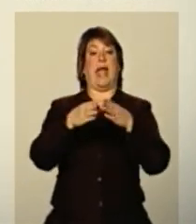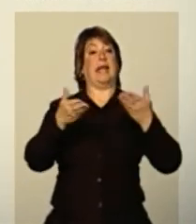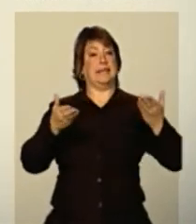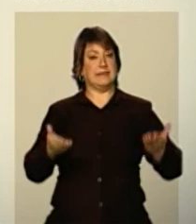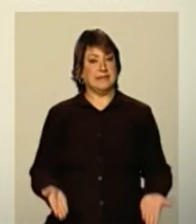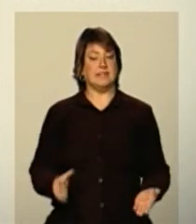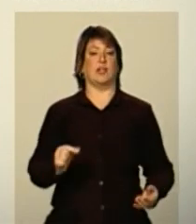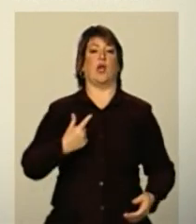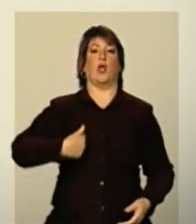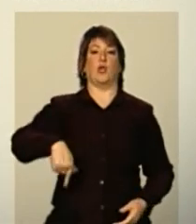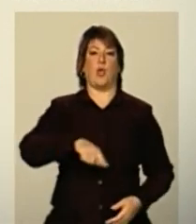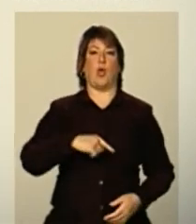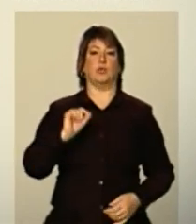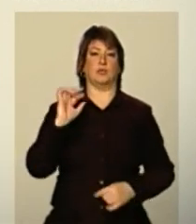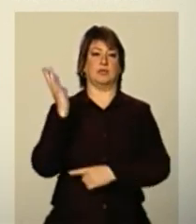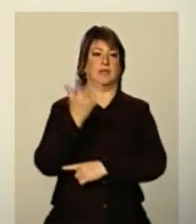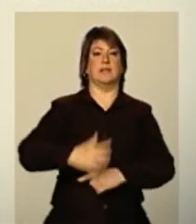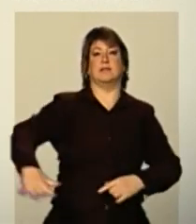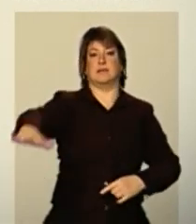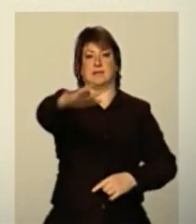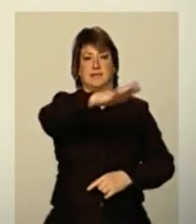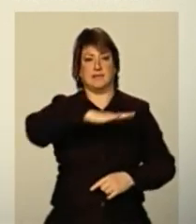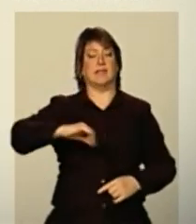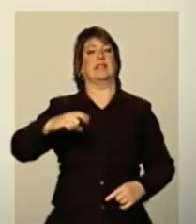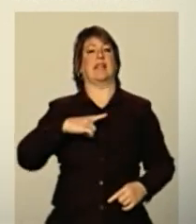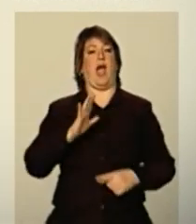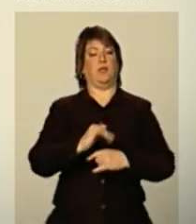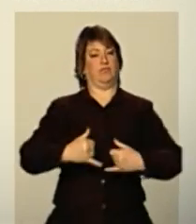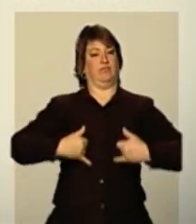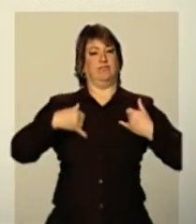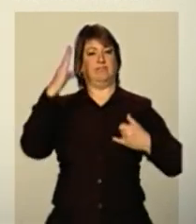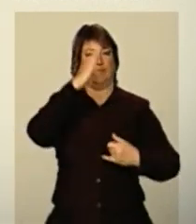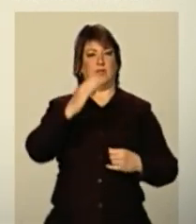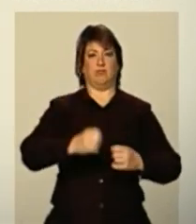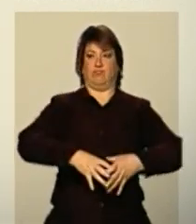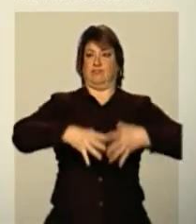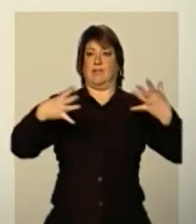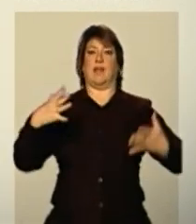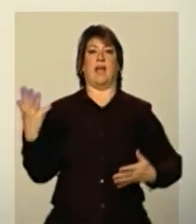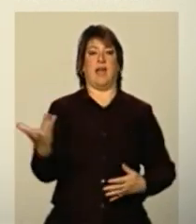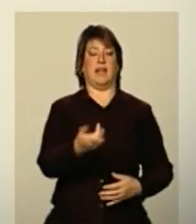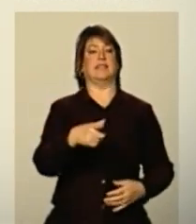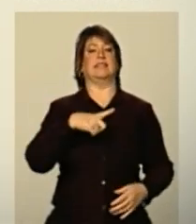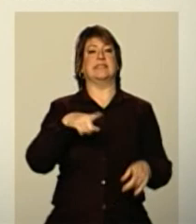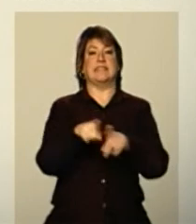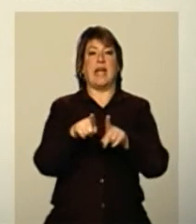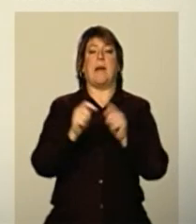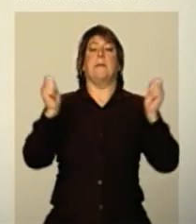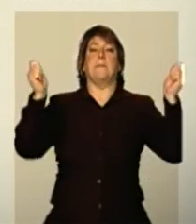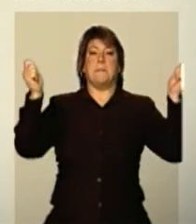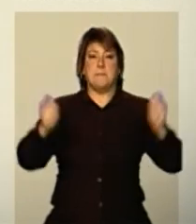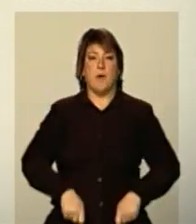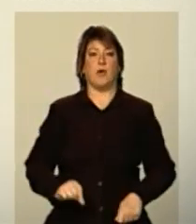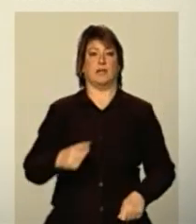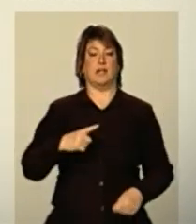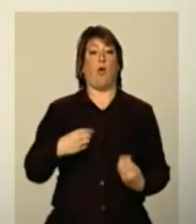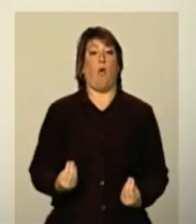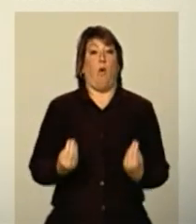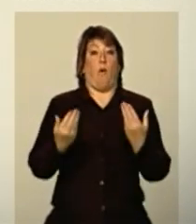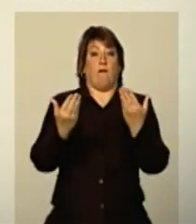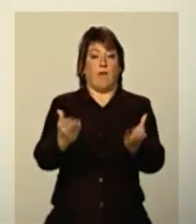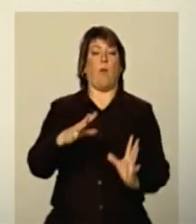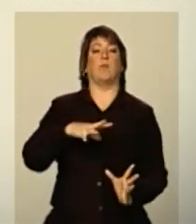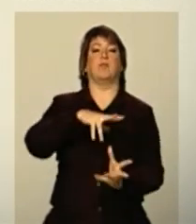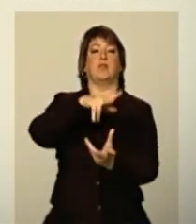Assim, o nosso campo vai continuar orgulhando o Brasil pela sua grandiosidade e pela sua capacidade de oferecer